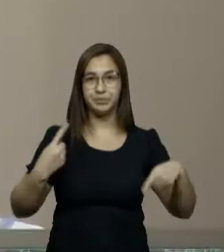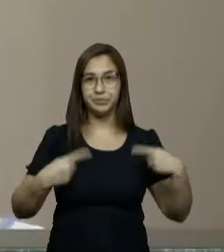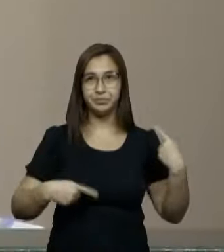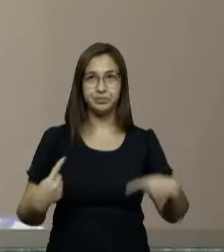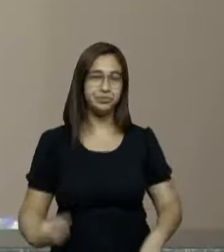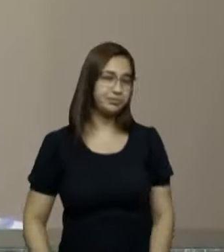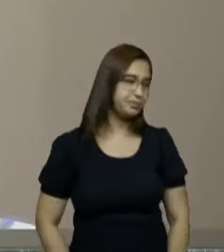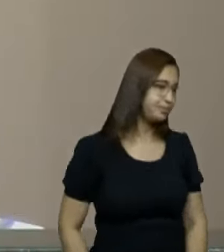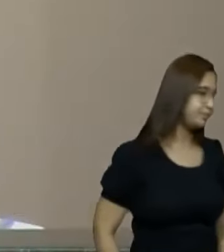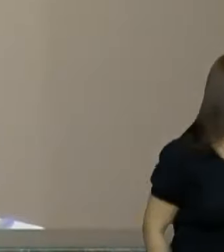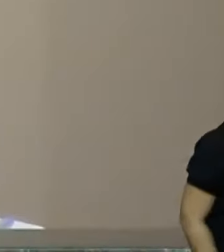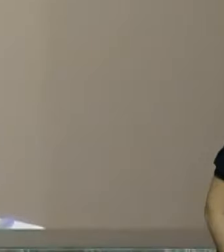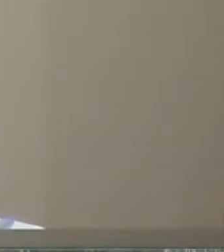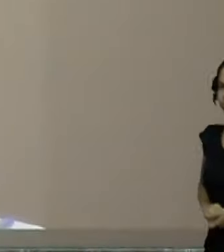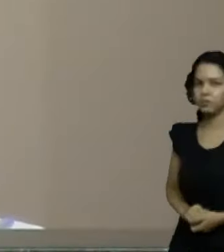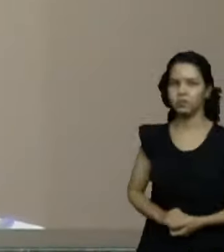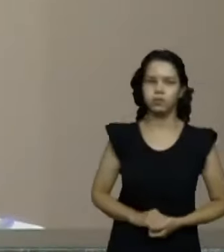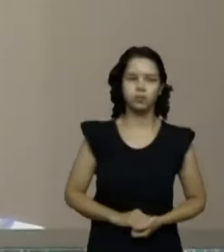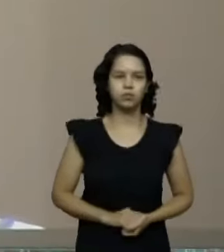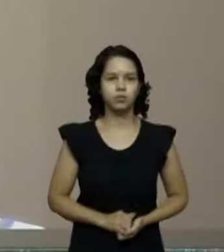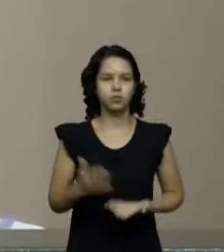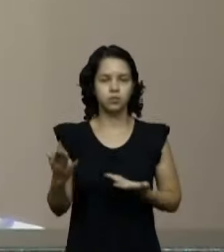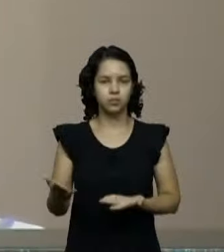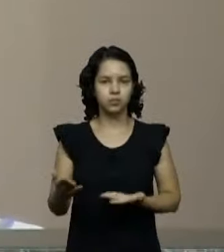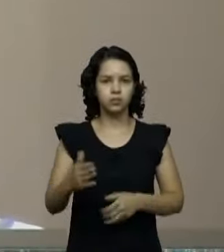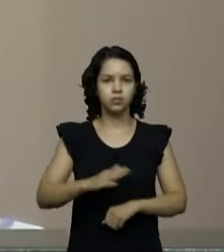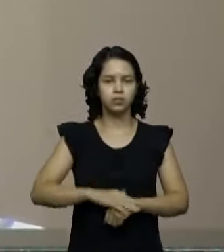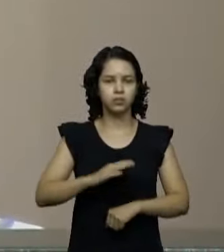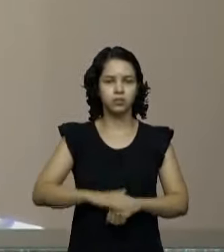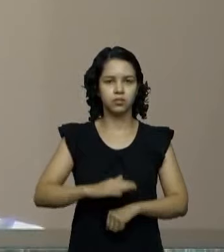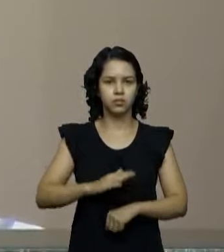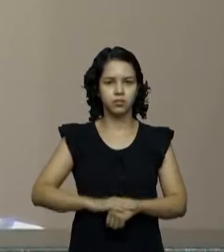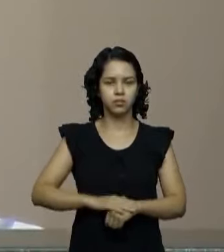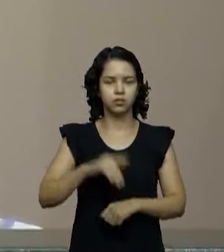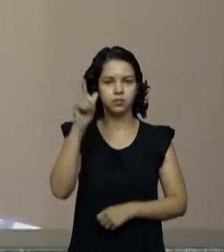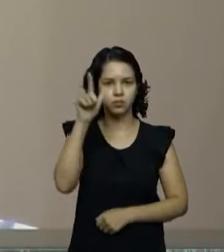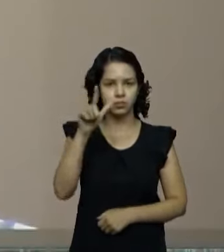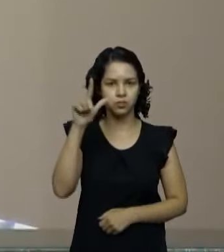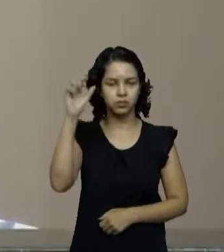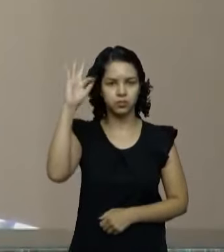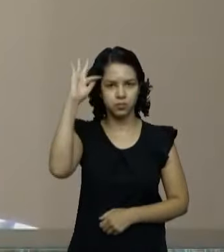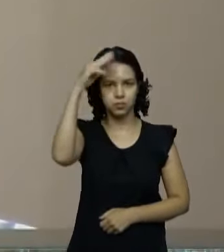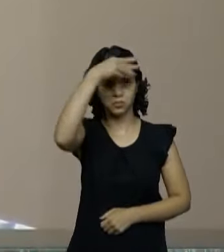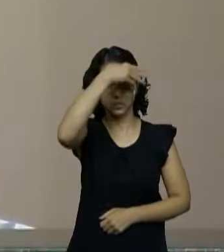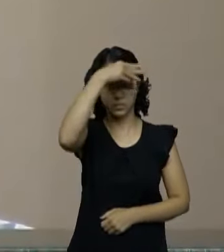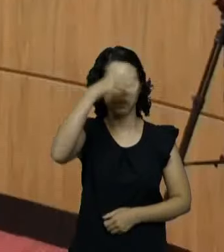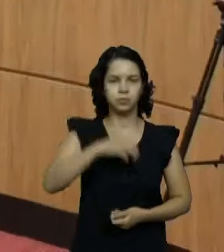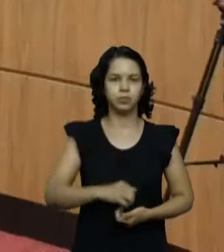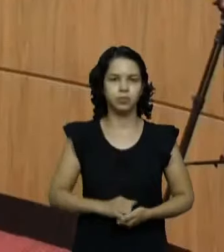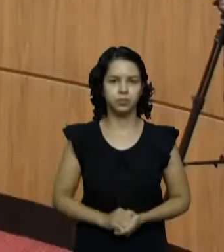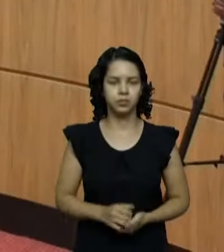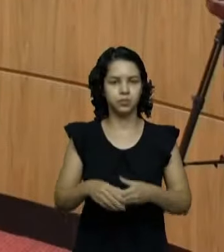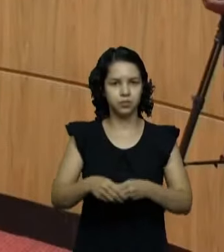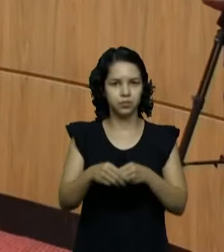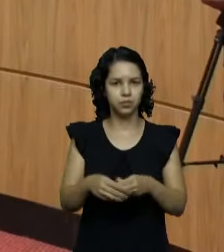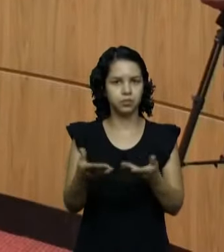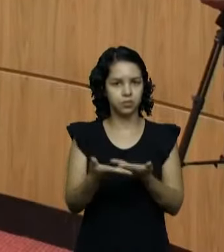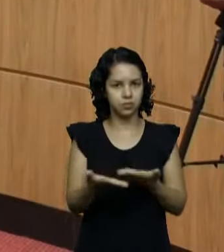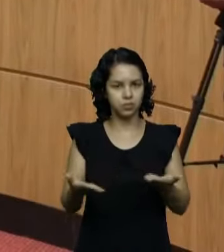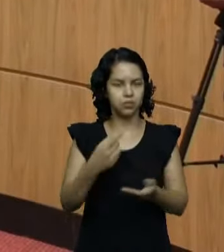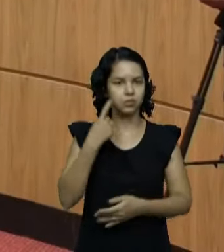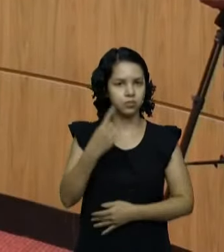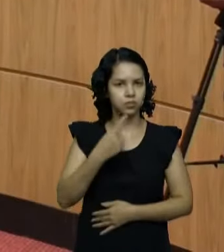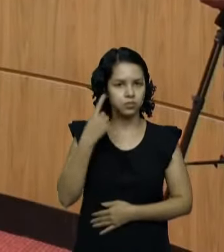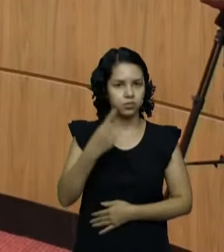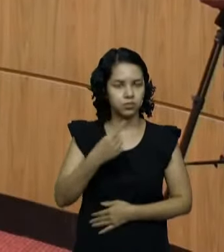presidente. Com a palavra ao autor, deputado Fabiano da Luz. Quero cumprimentar a Vossa Excelência, deputado Sopels, todos os deputados, e